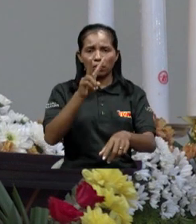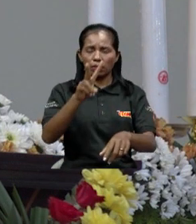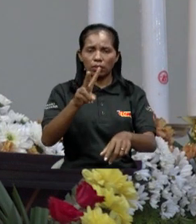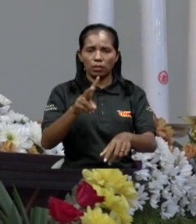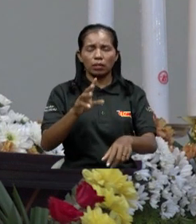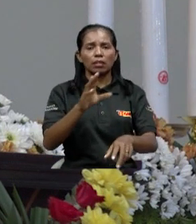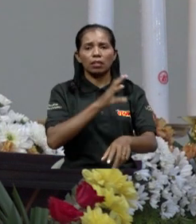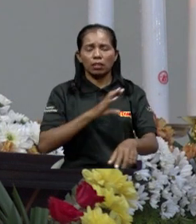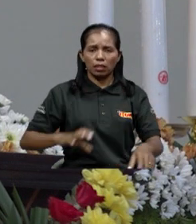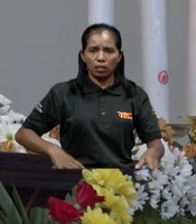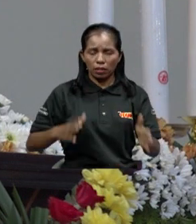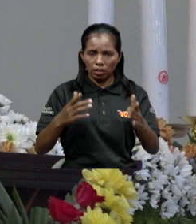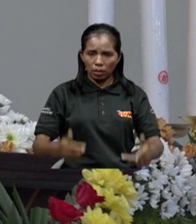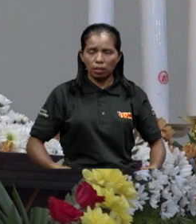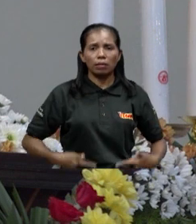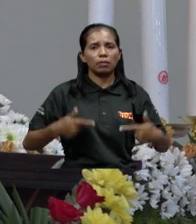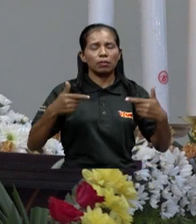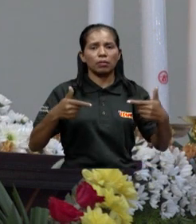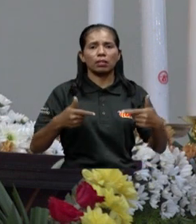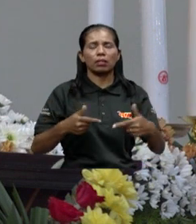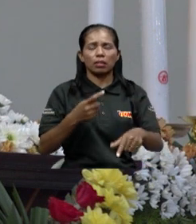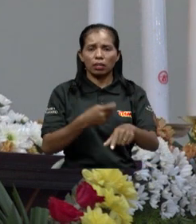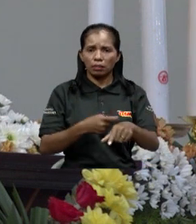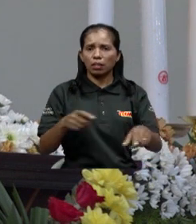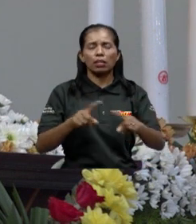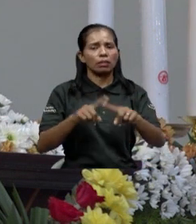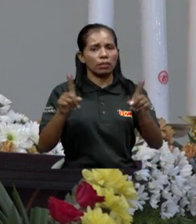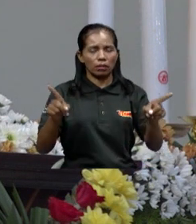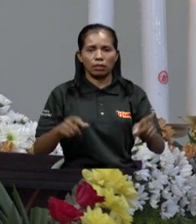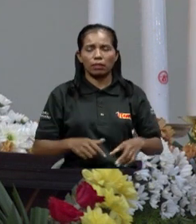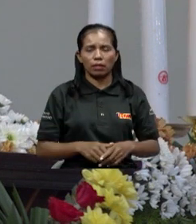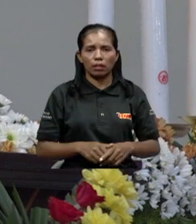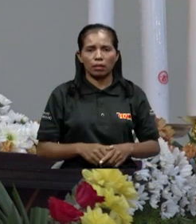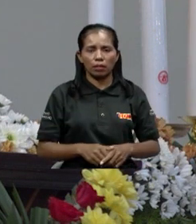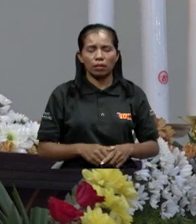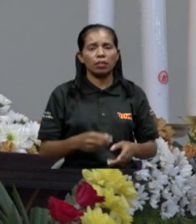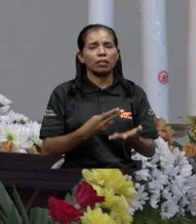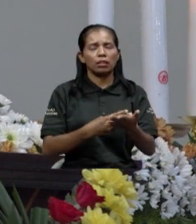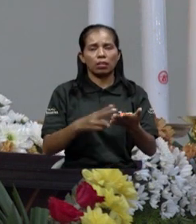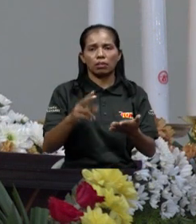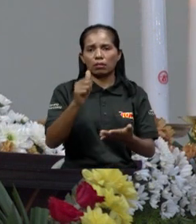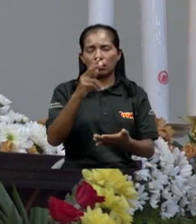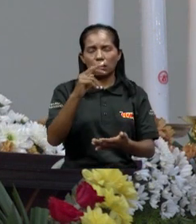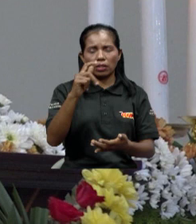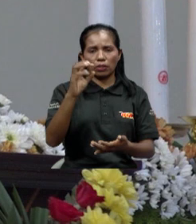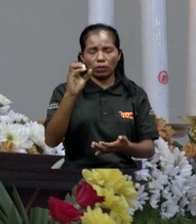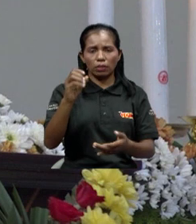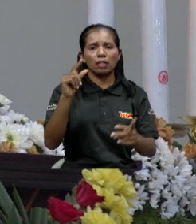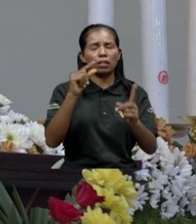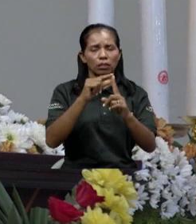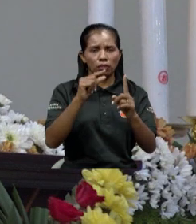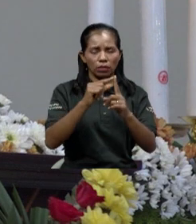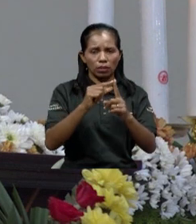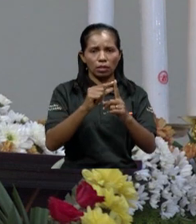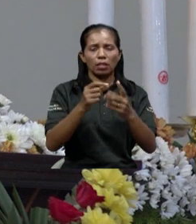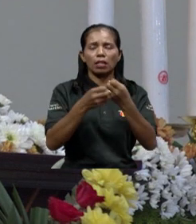sarani dan ia moris. Momento rua nebe lahanesan, mai be Santo Antônio, lia fua nebe